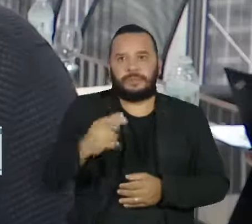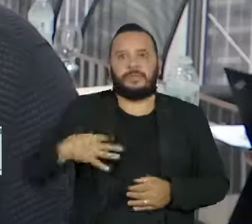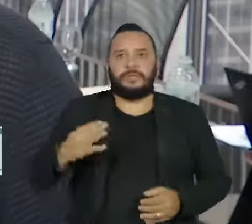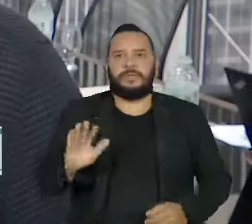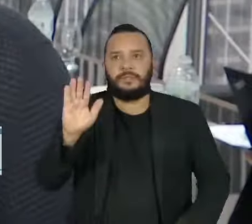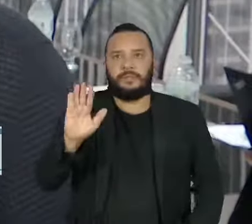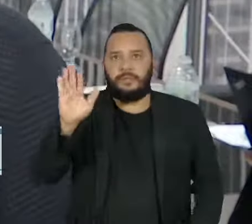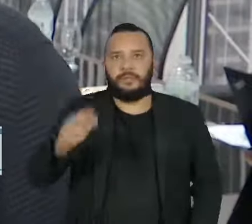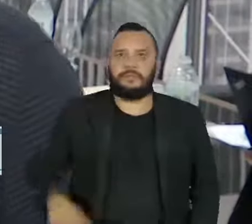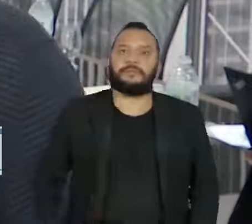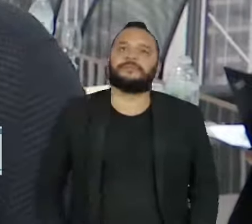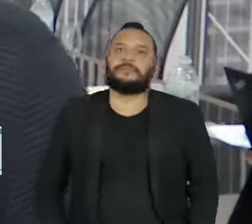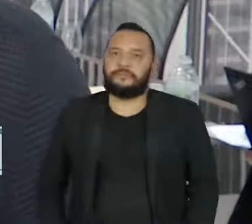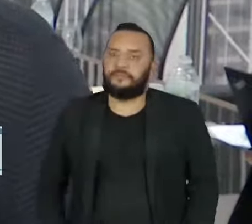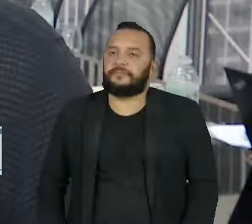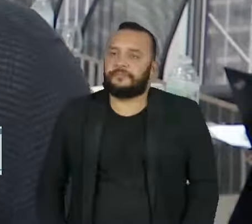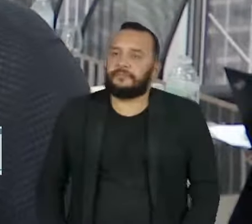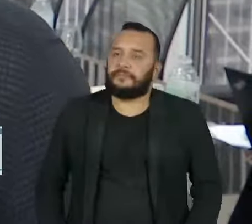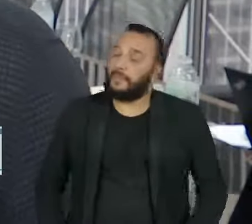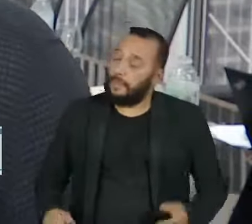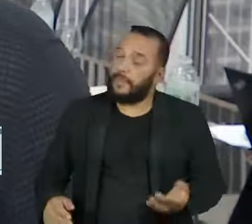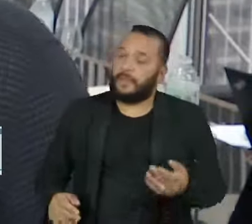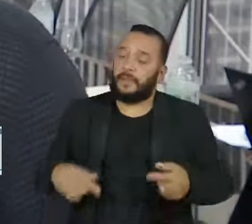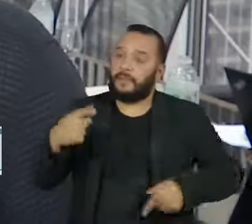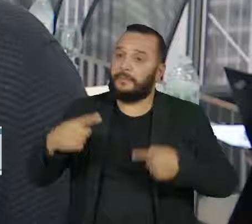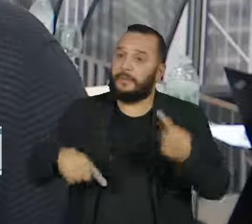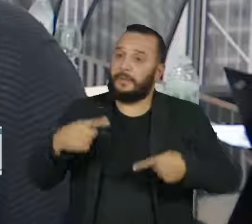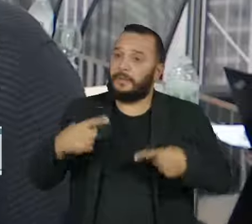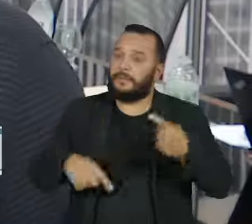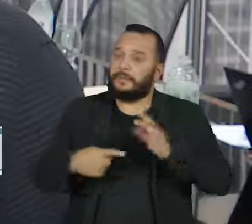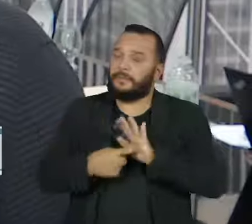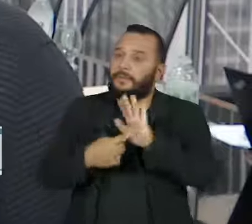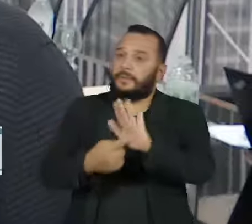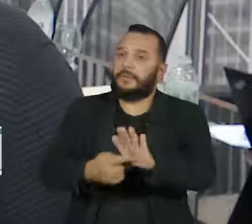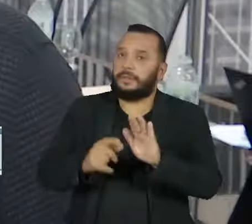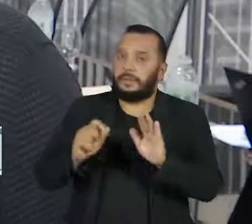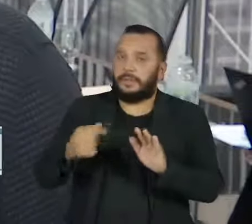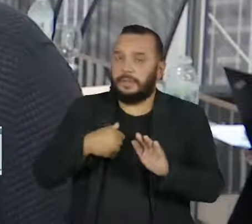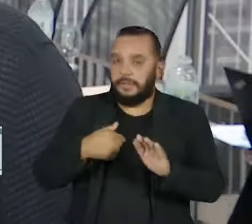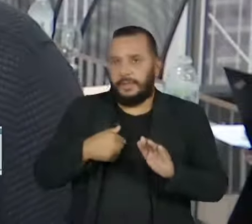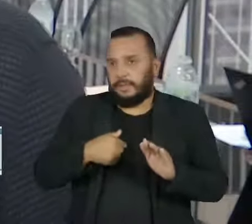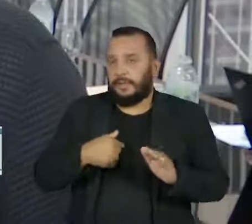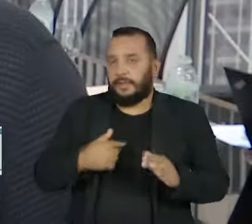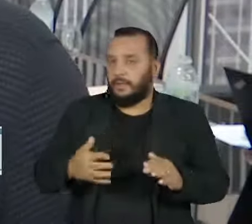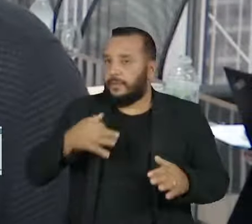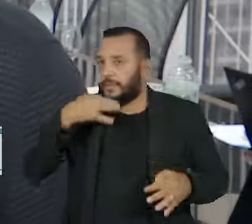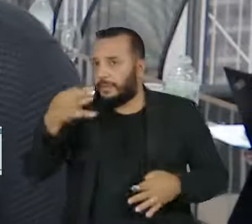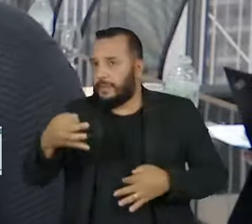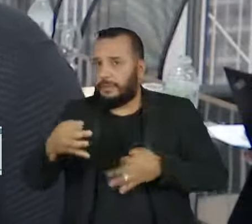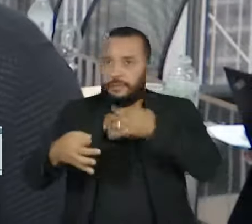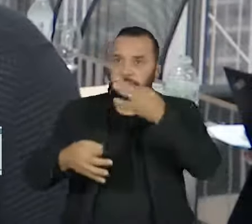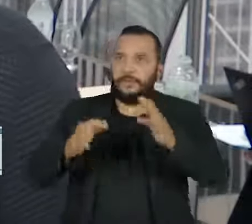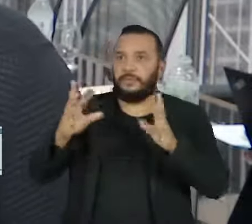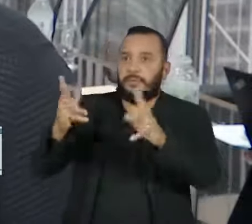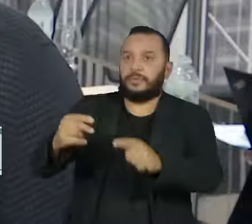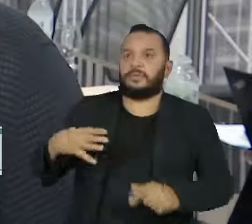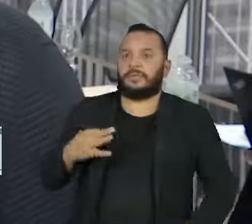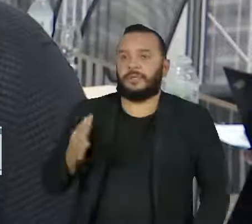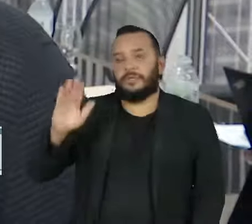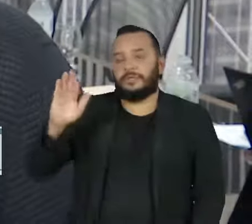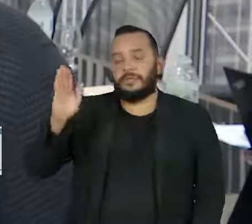debate proporciona essa transparência de todos os candidatos e com isso a gente